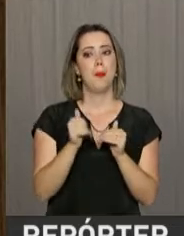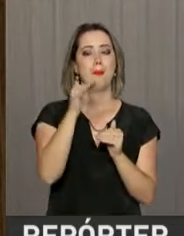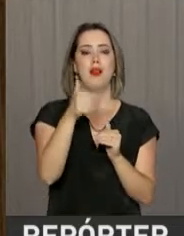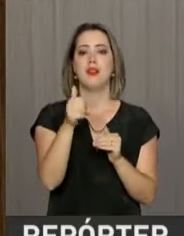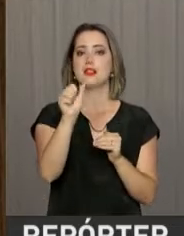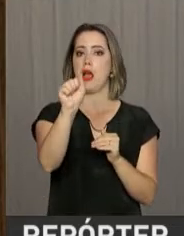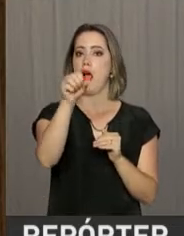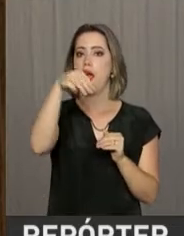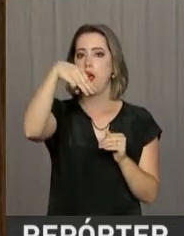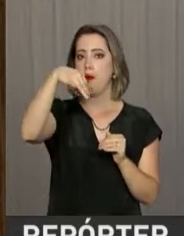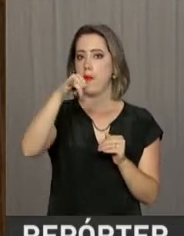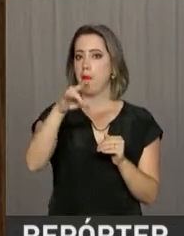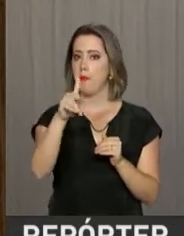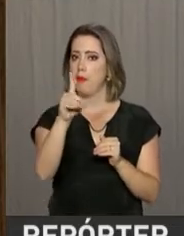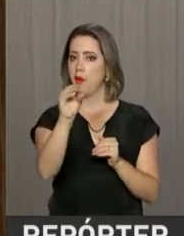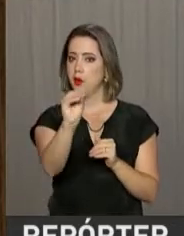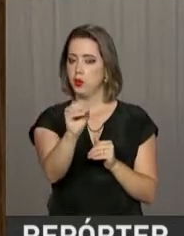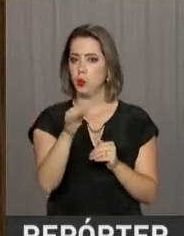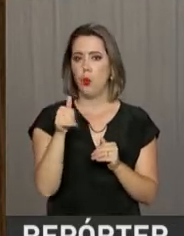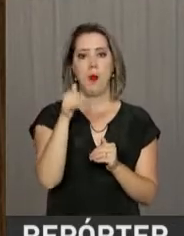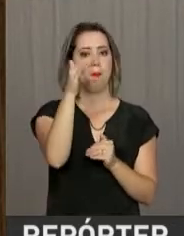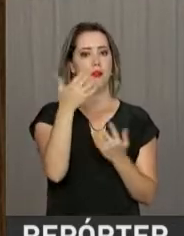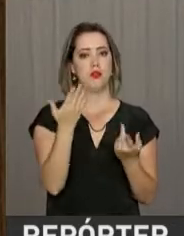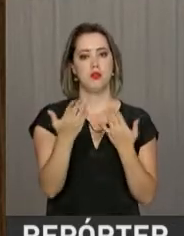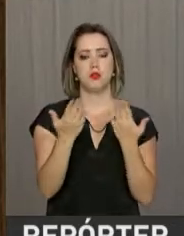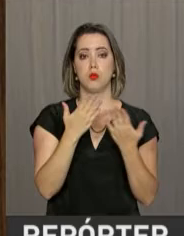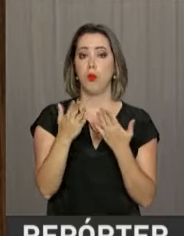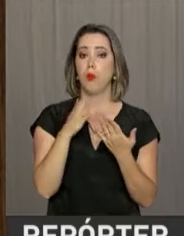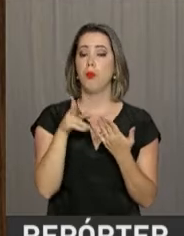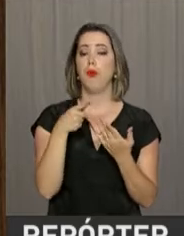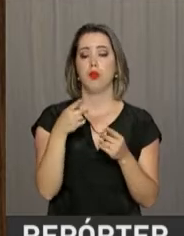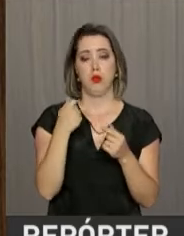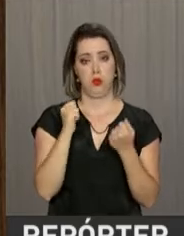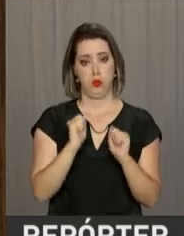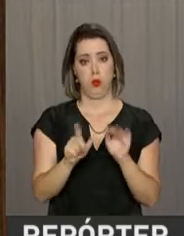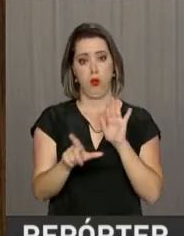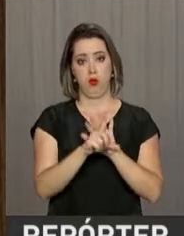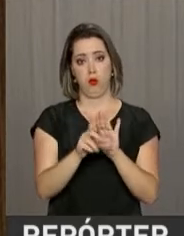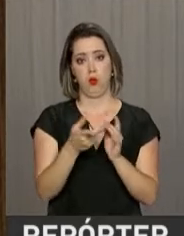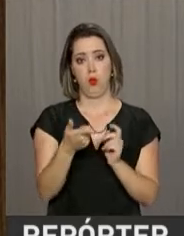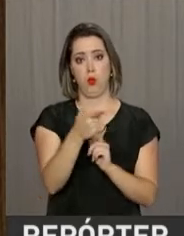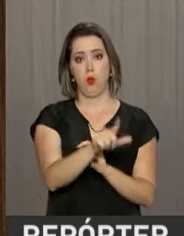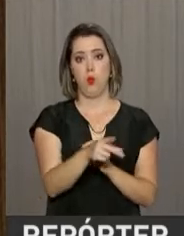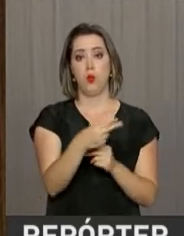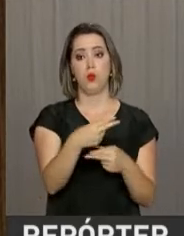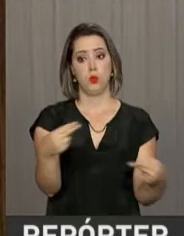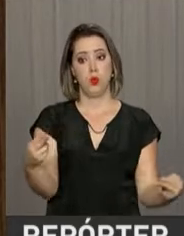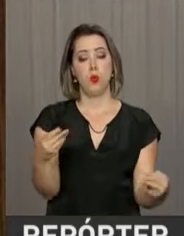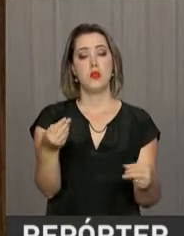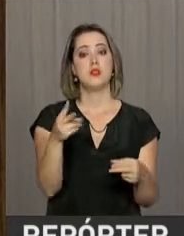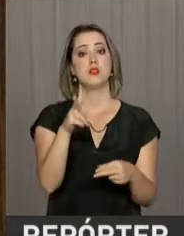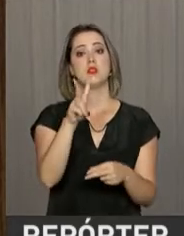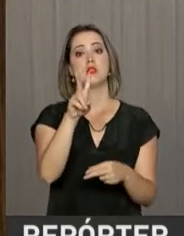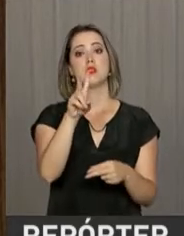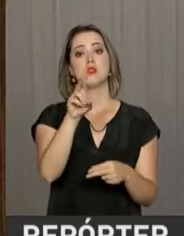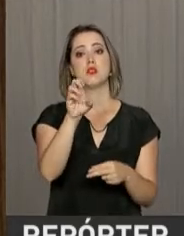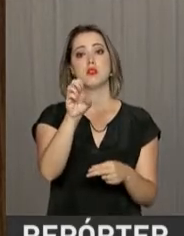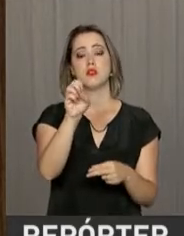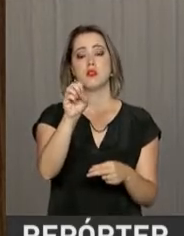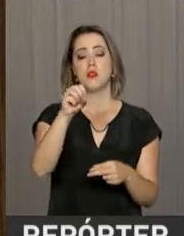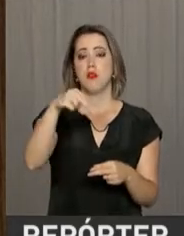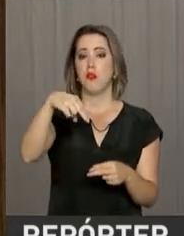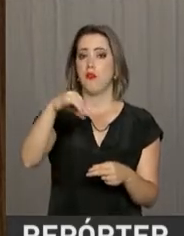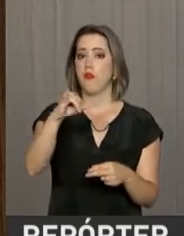que o normal na fabricação de salsichas, o outro estava incluindo produtos com validade vencida na fabricação de